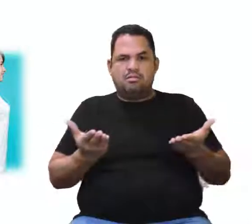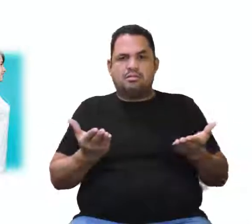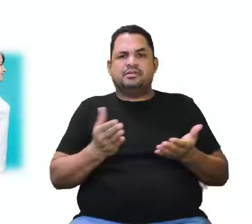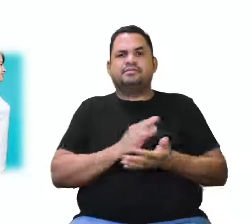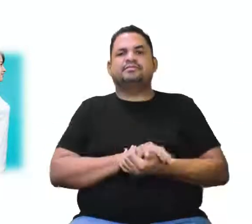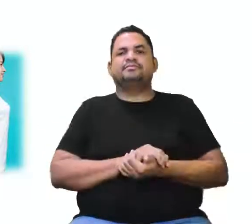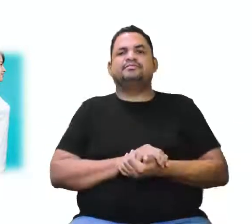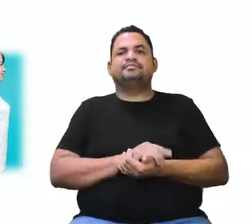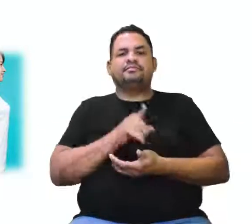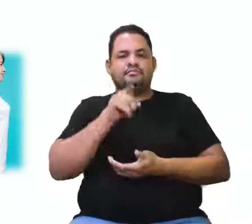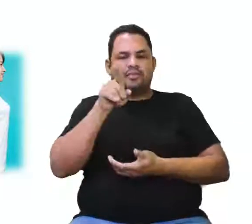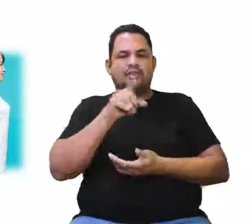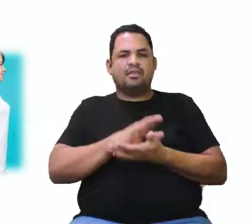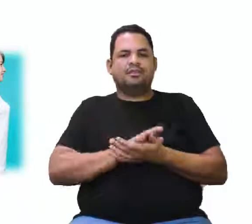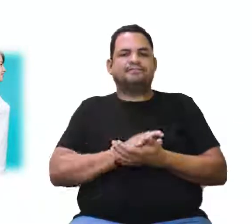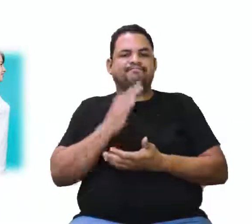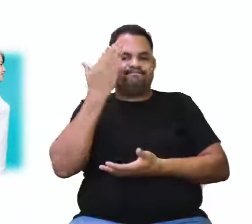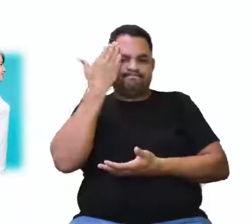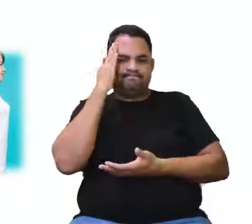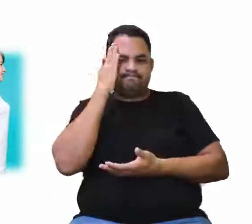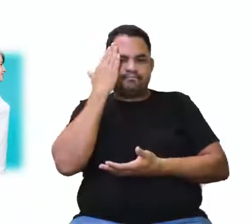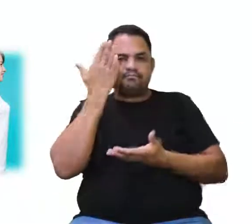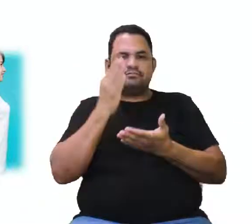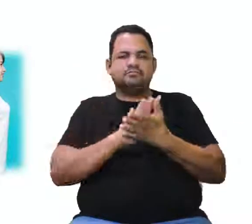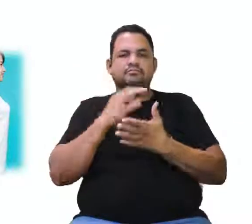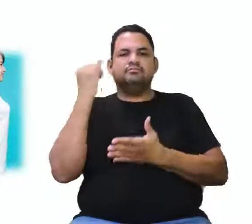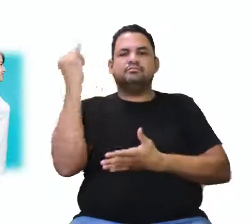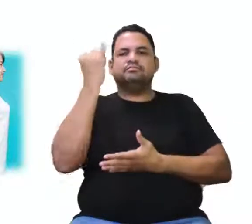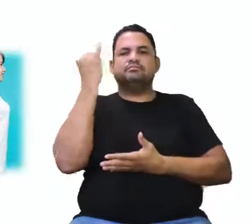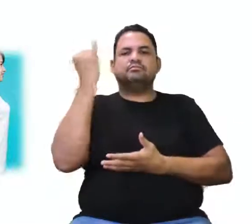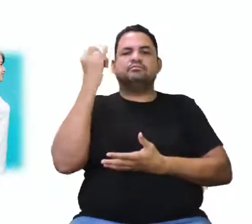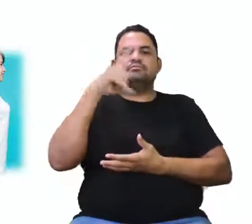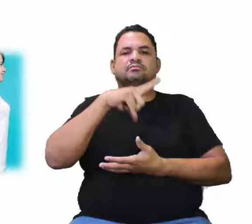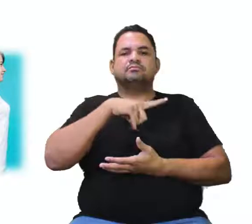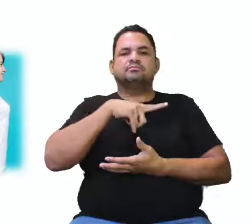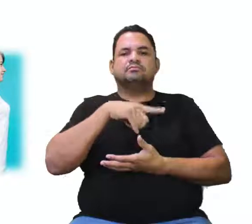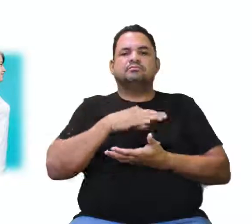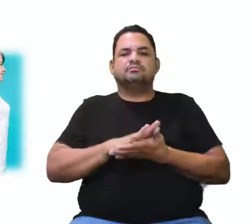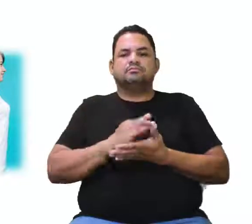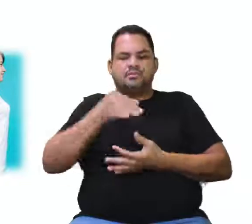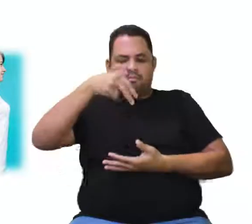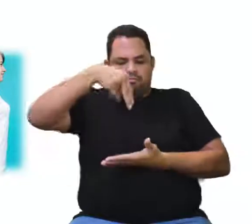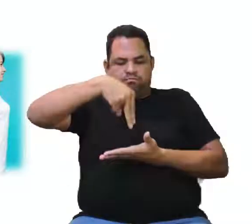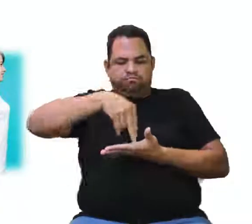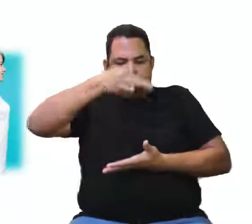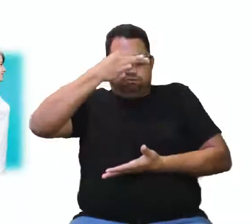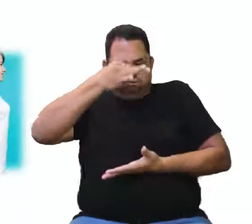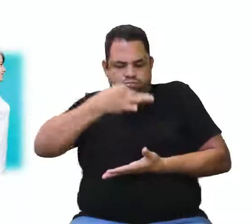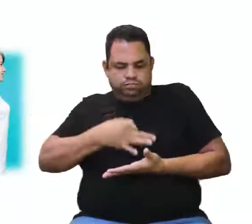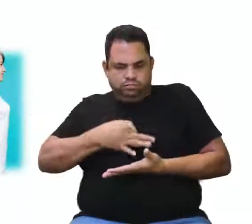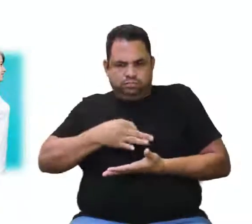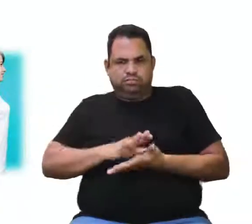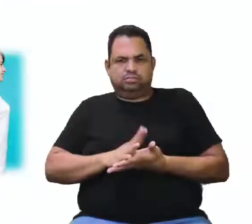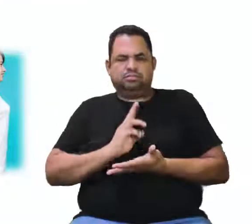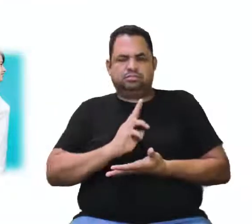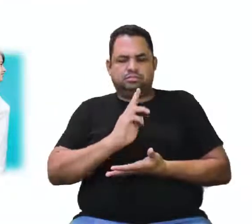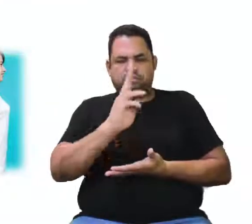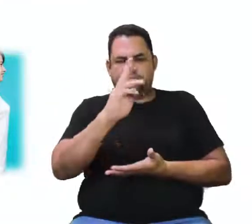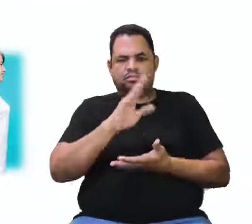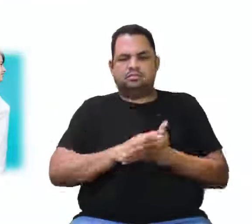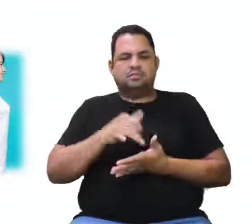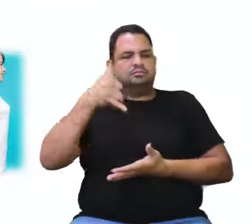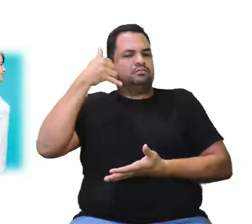momento, vai ser com você, para você entender a importância de você ter essa postura correta durante aí o